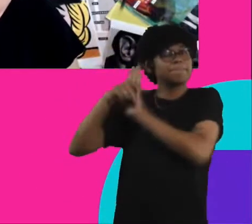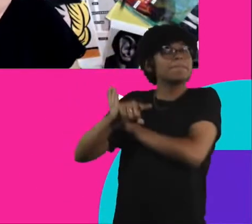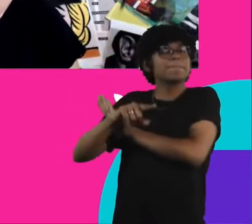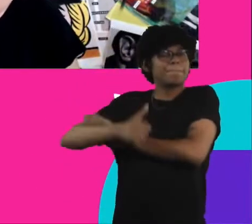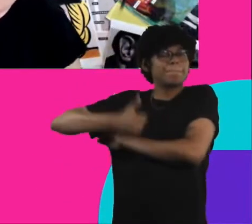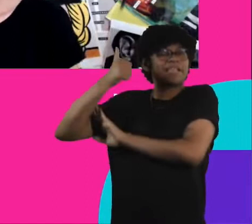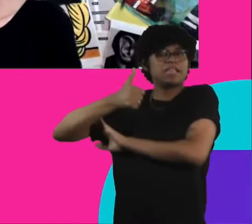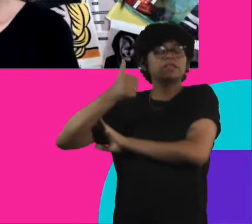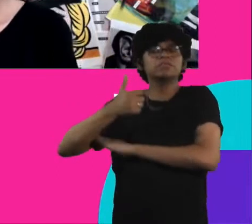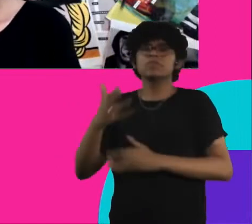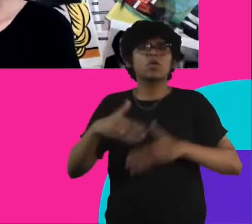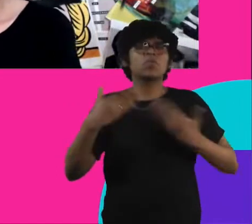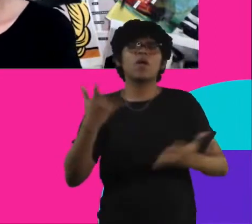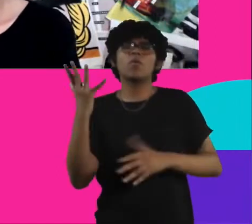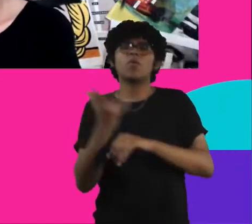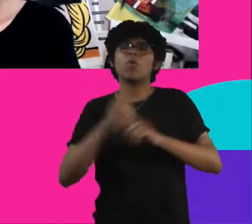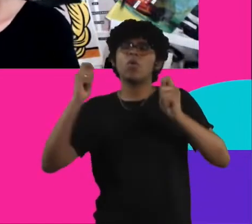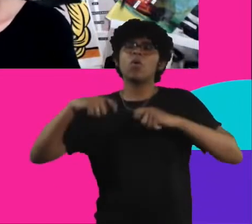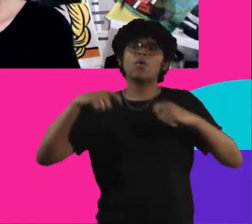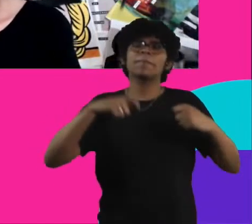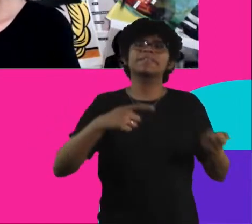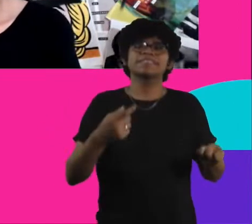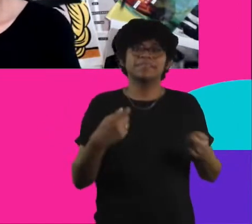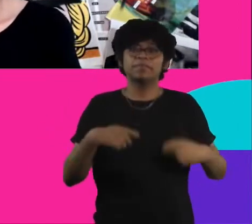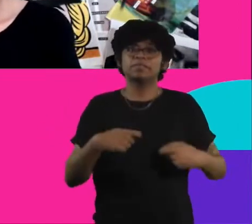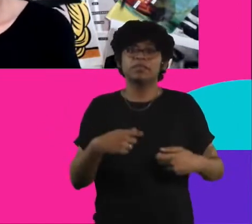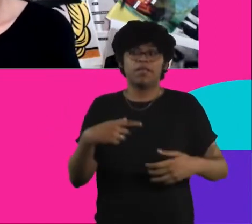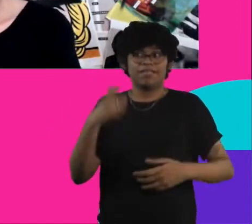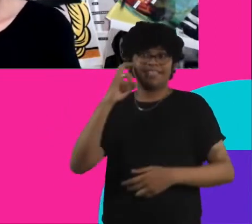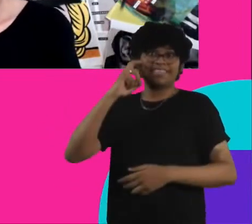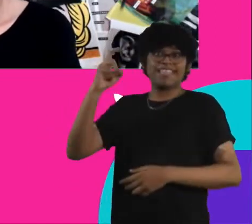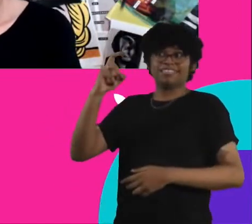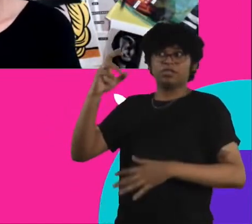competência precisamos então desenvolver? Inteligência empreendedora,